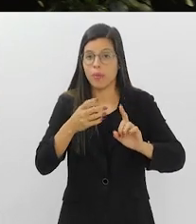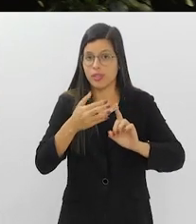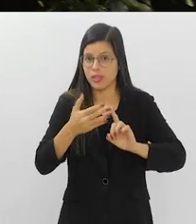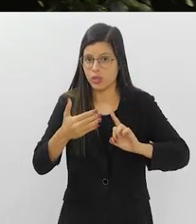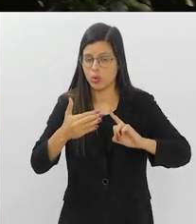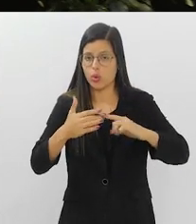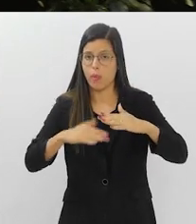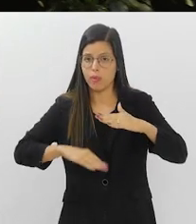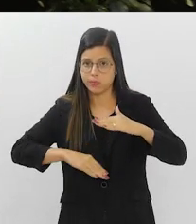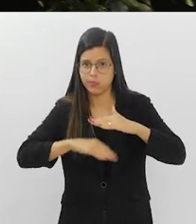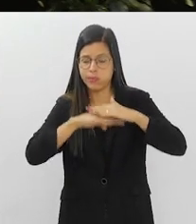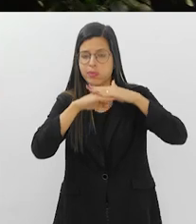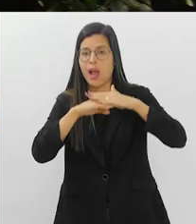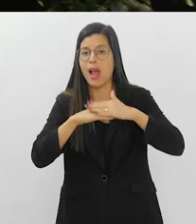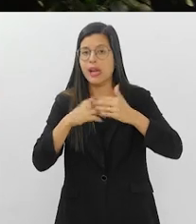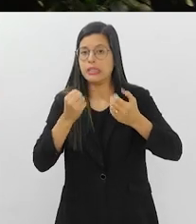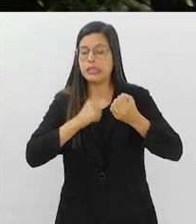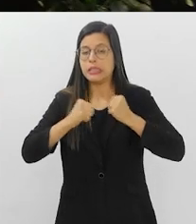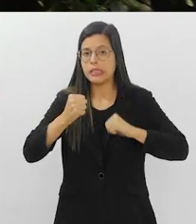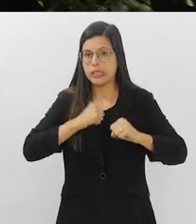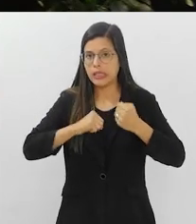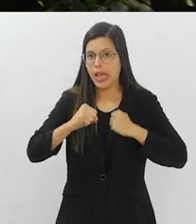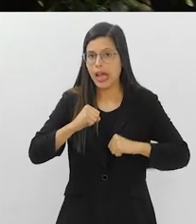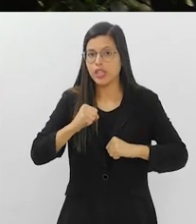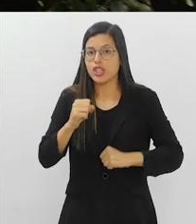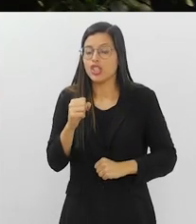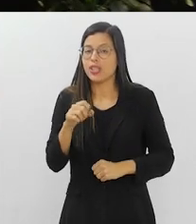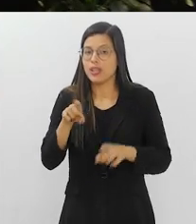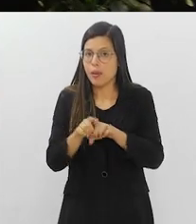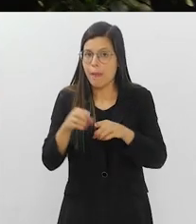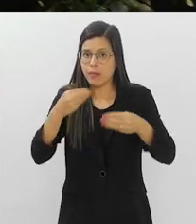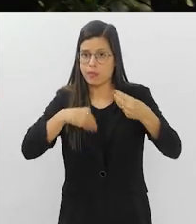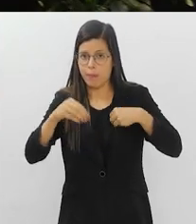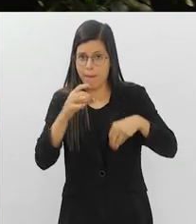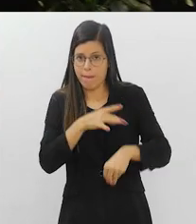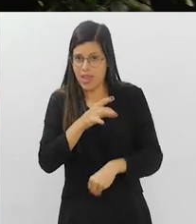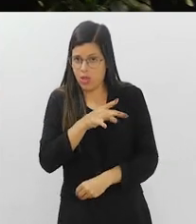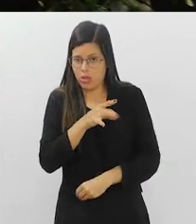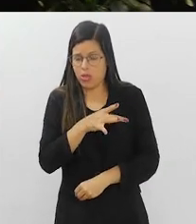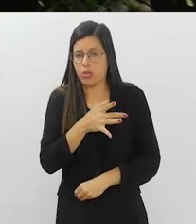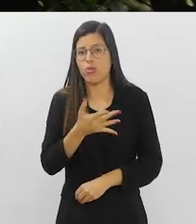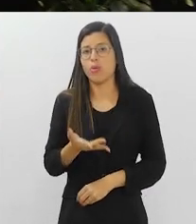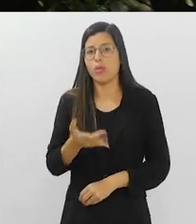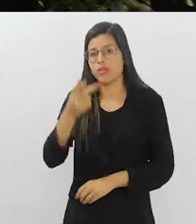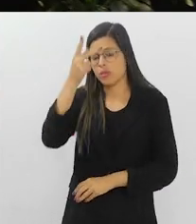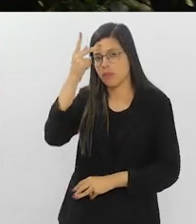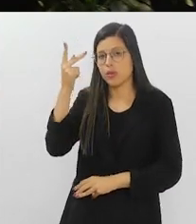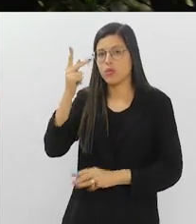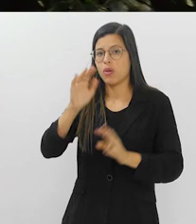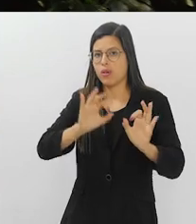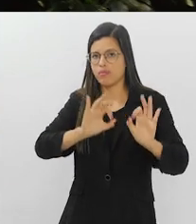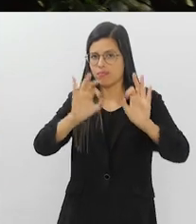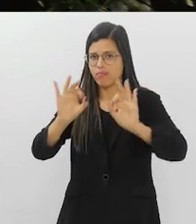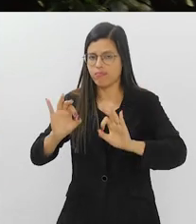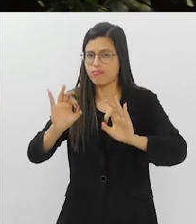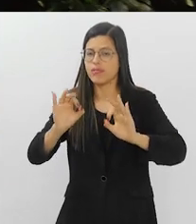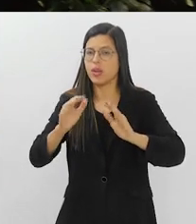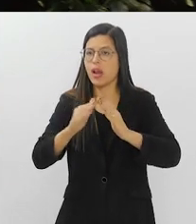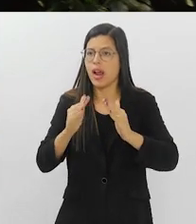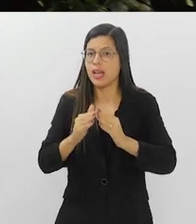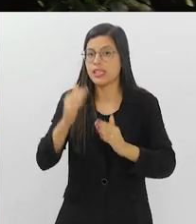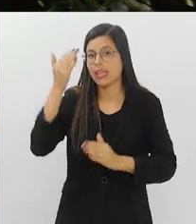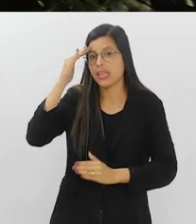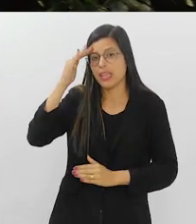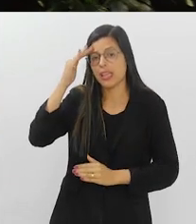burnout, ansiedade e síndrome do pânico. Para as pessoas que estão em casa assistindo esse programa, entendam que uma coisa não tem nada a ver com a outra, cada um